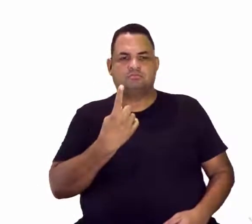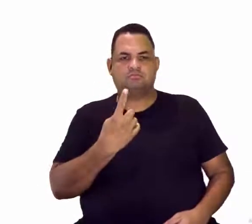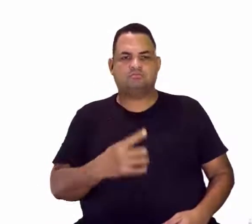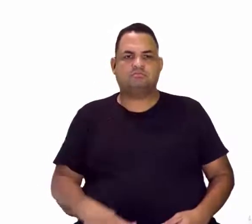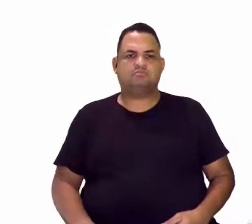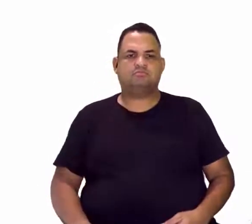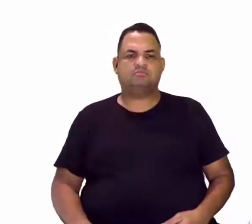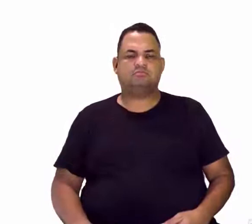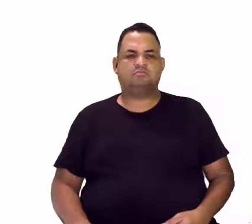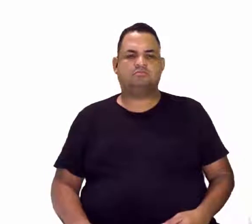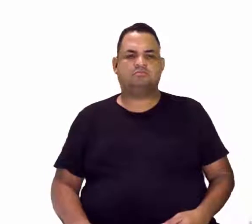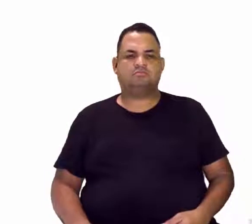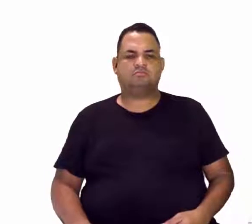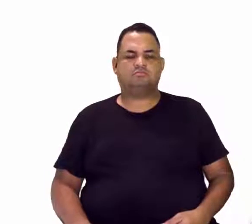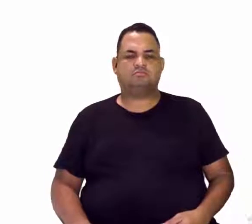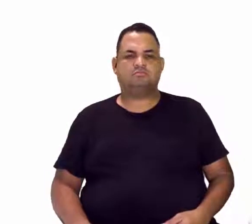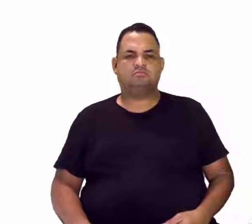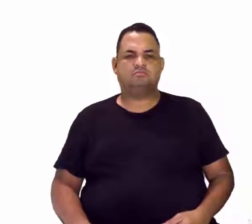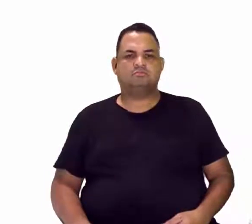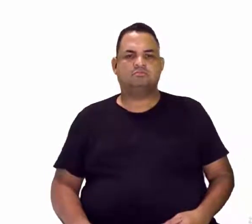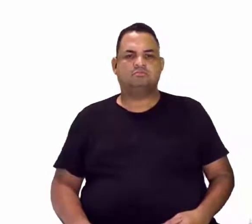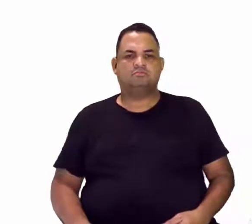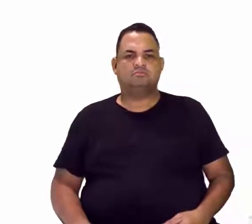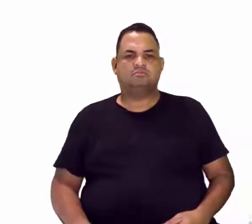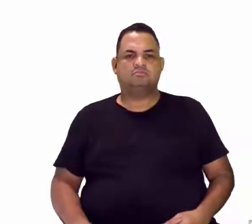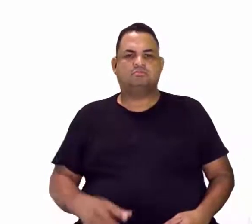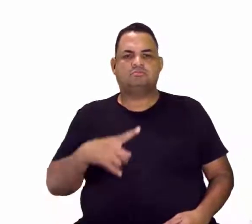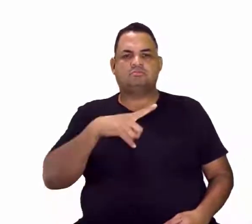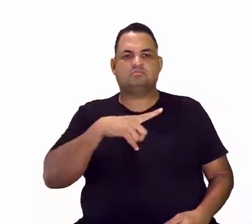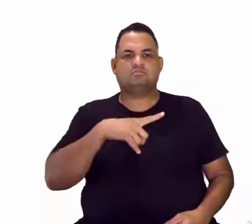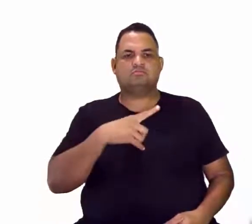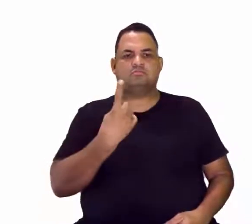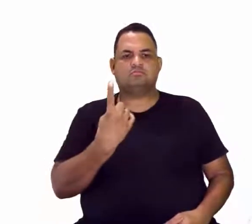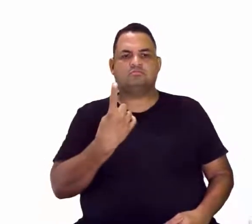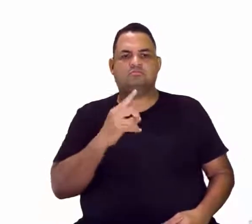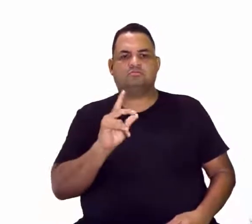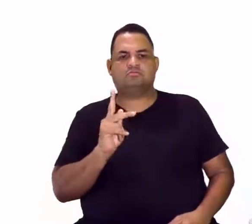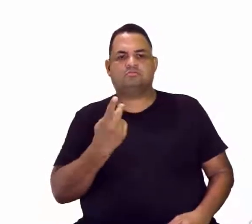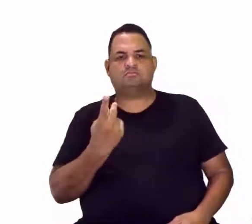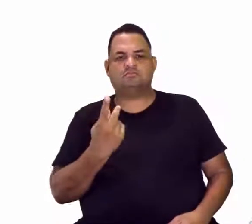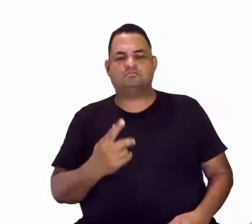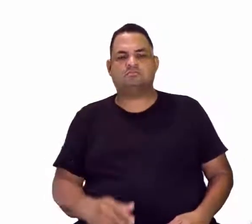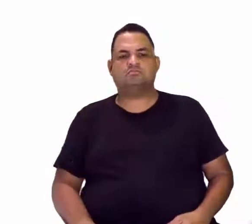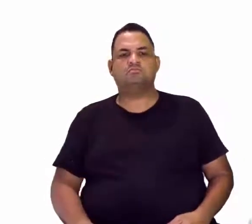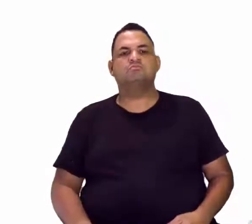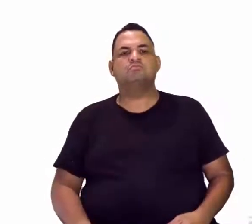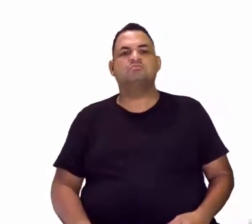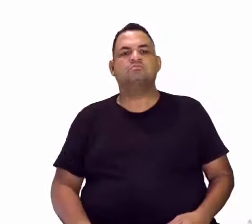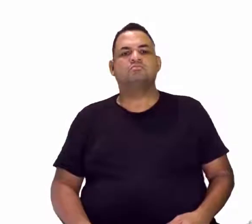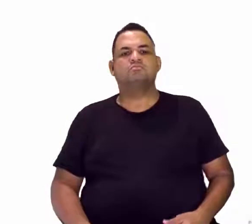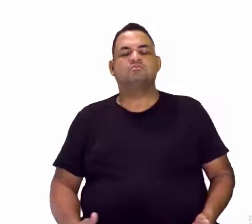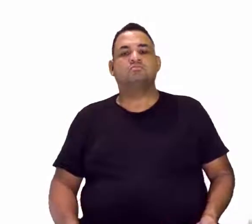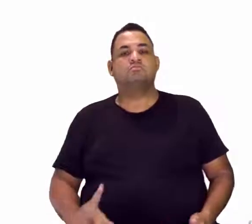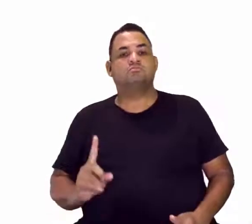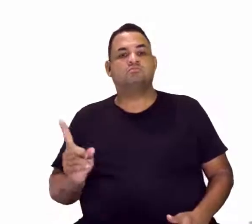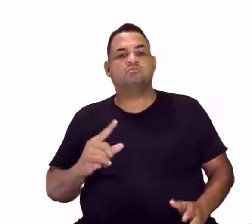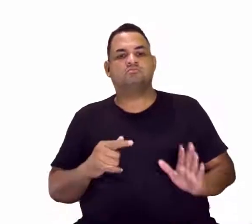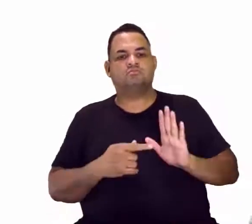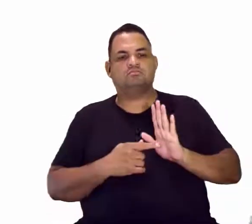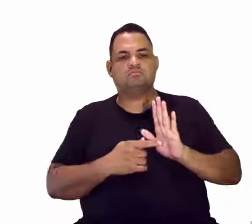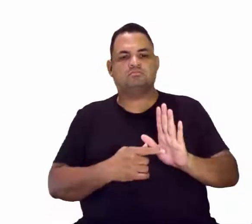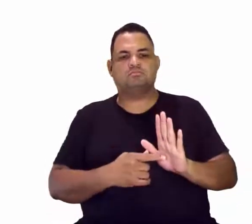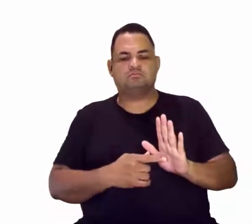Exatamente, parabéns, vocês são muito inteligentes. Ele tem um hidrogênio. Como ele não apresenta